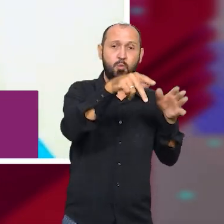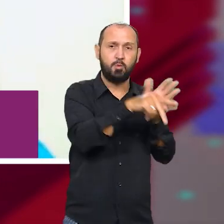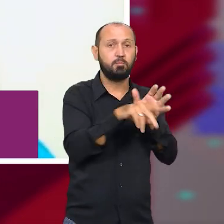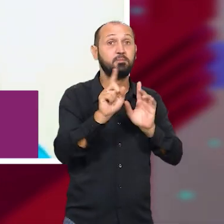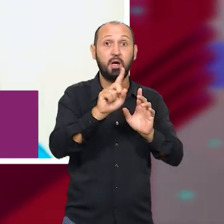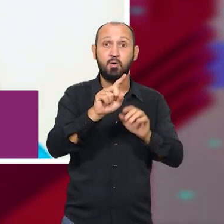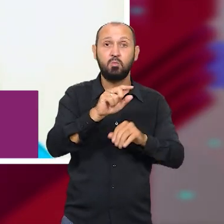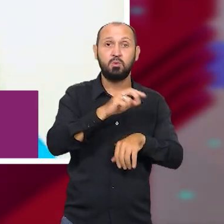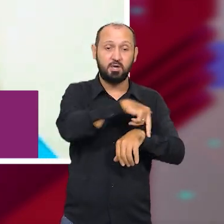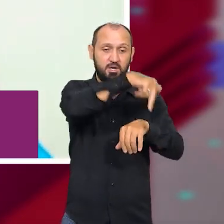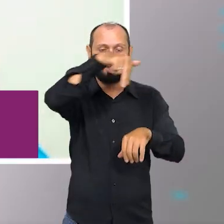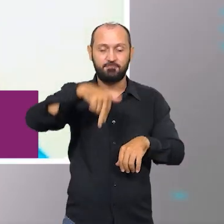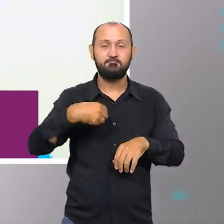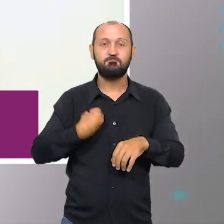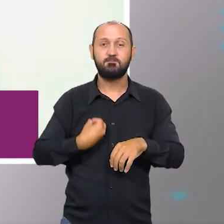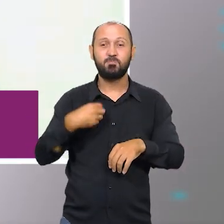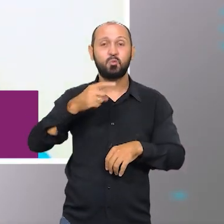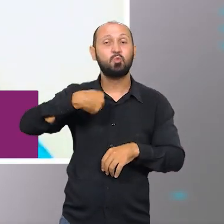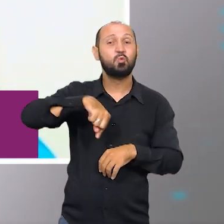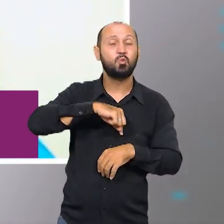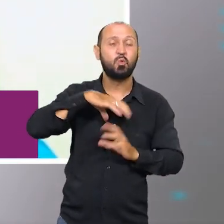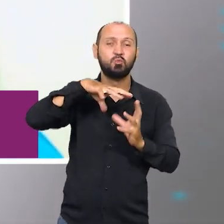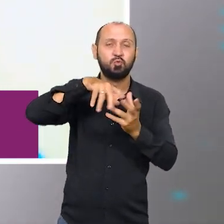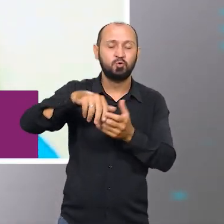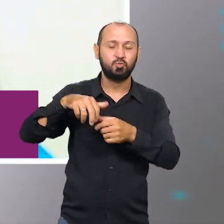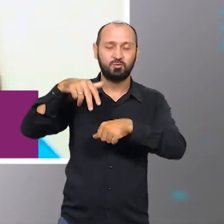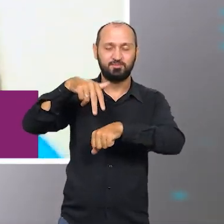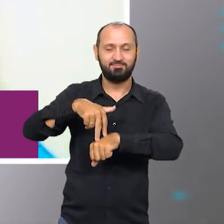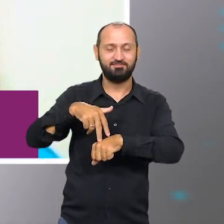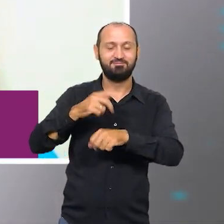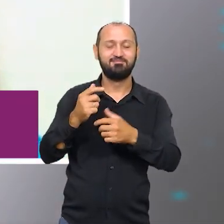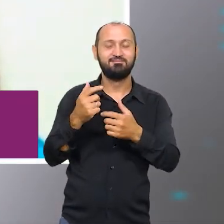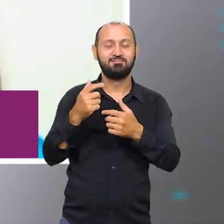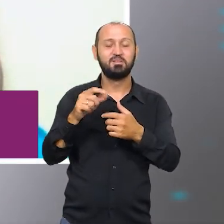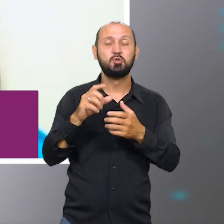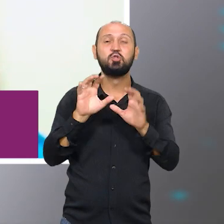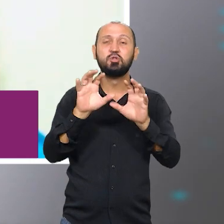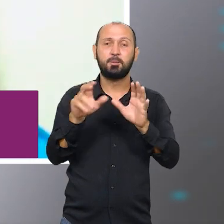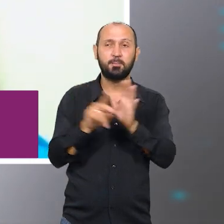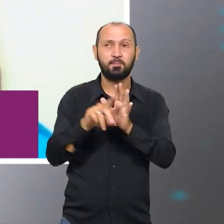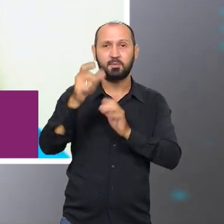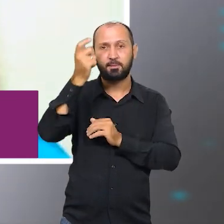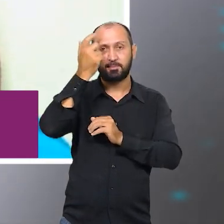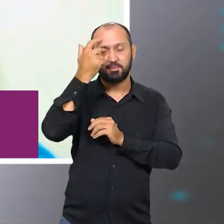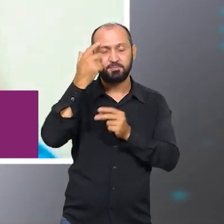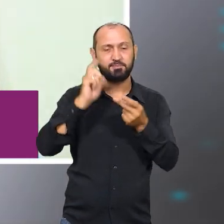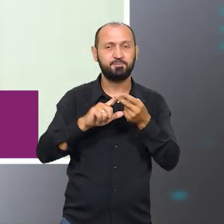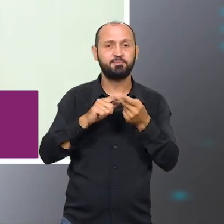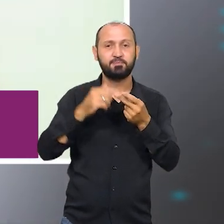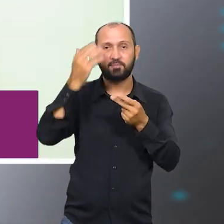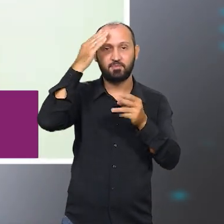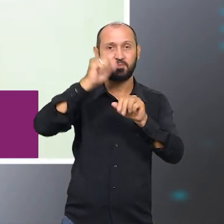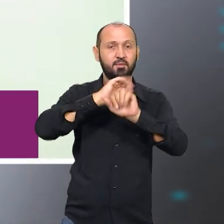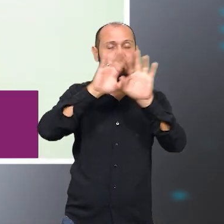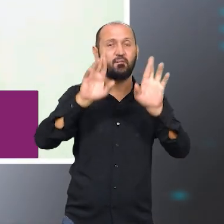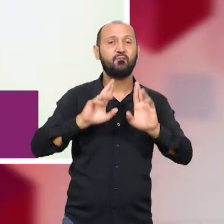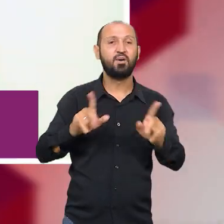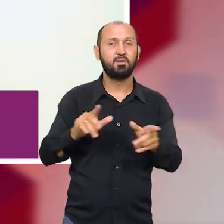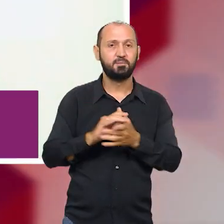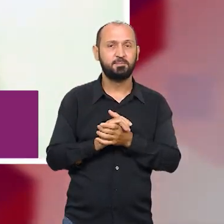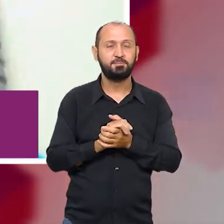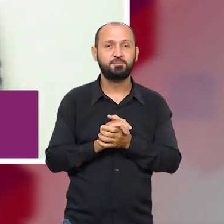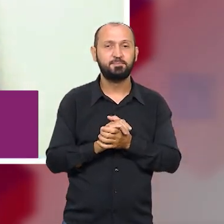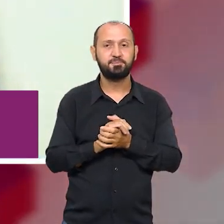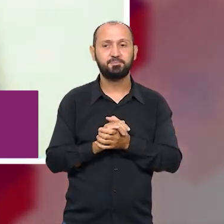mundo. Ele só entende, a forma dele pensar, a forma dele entender é diferente,